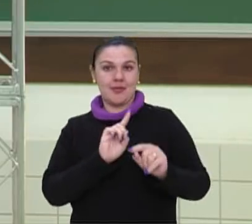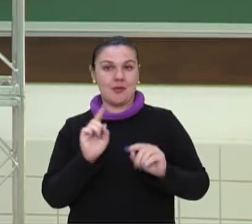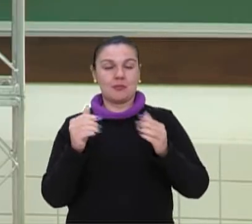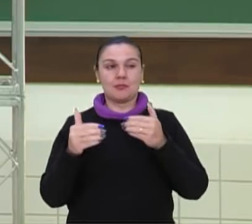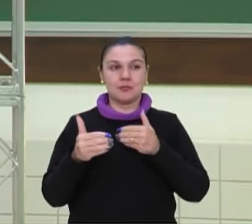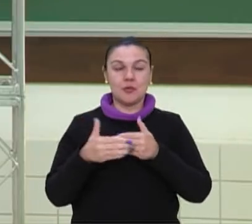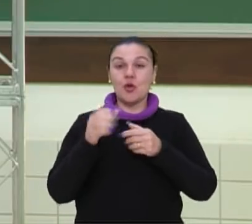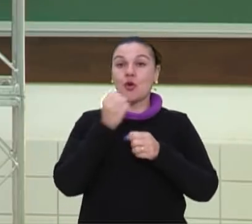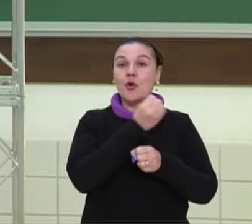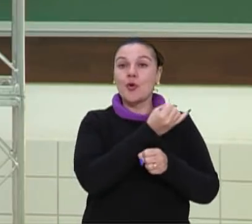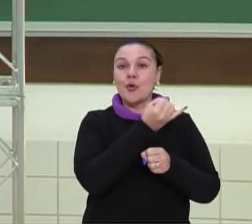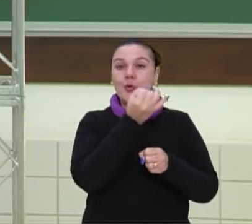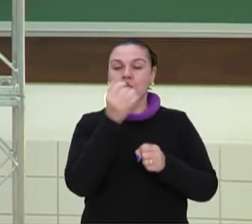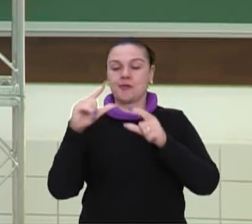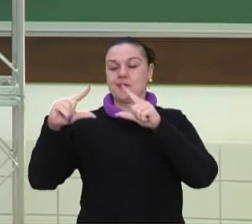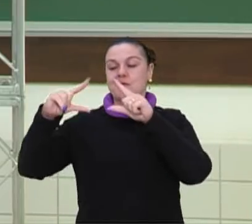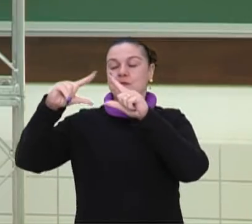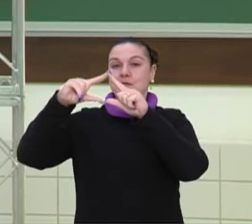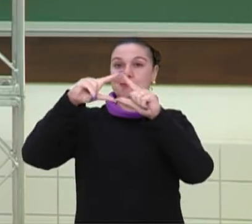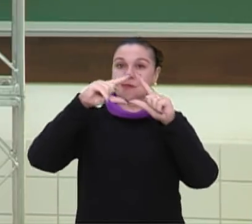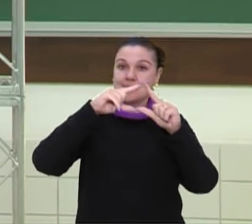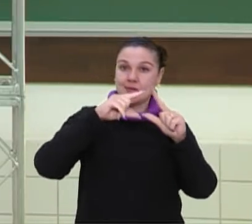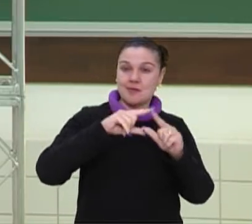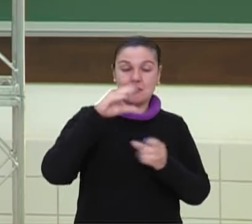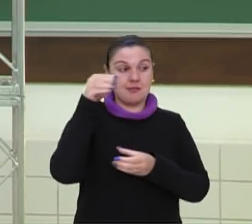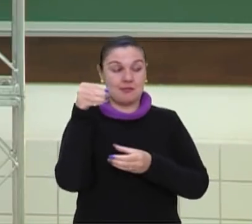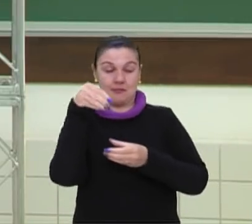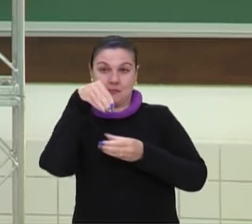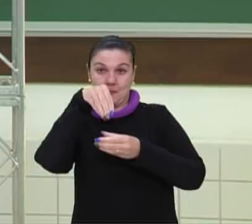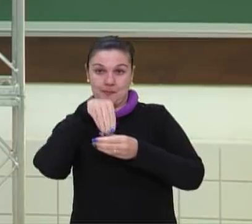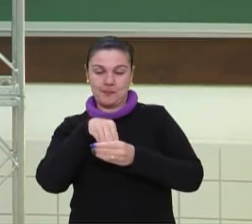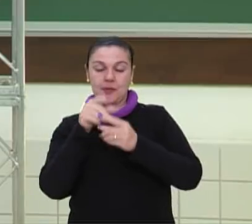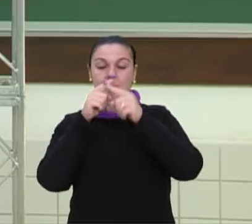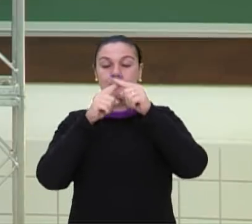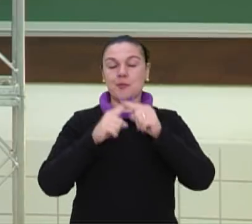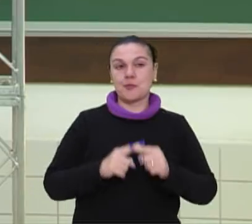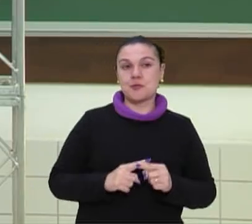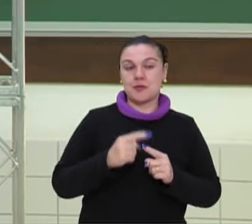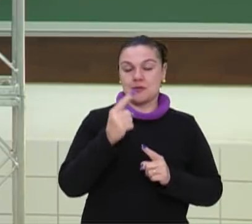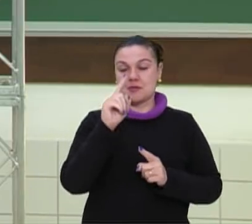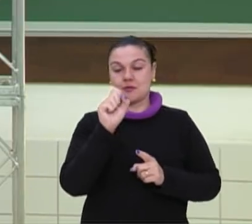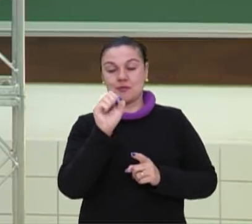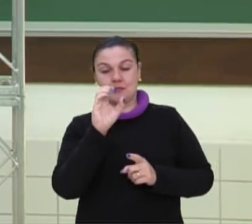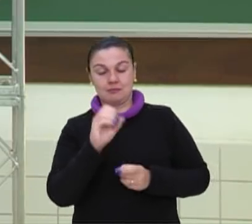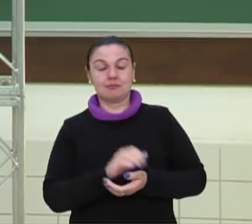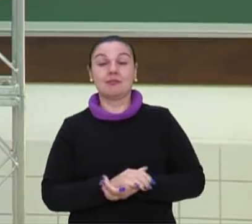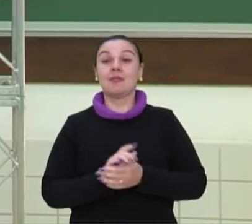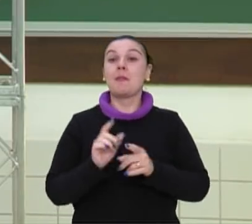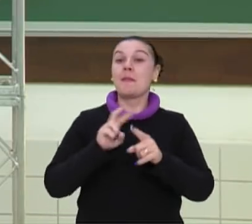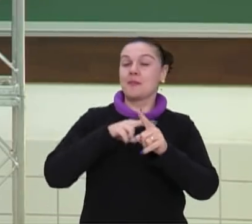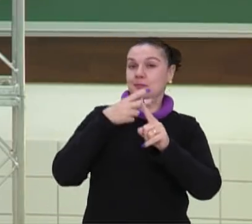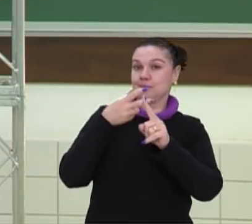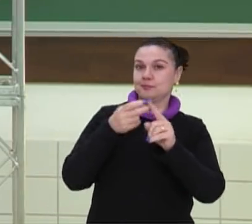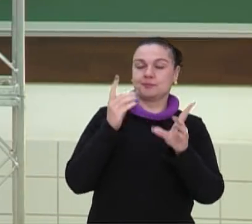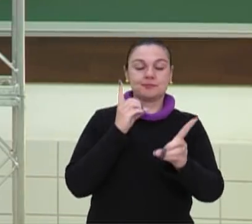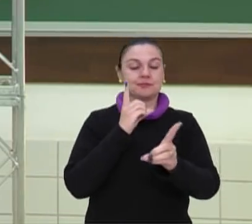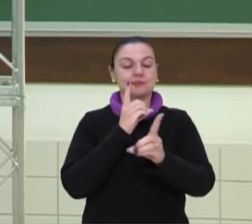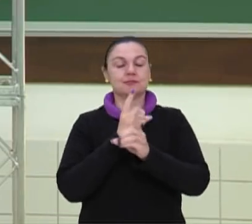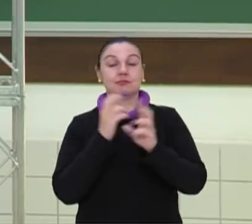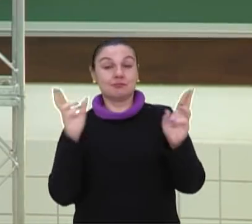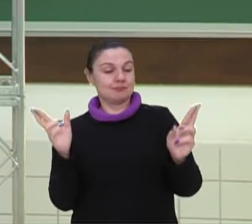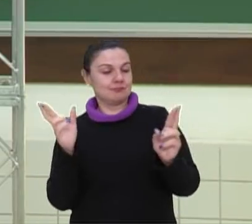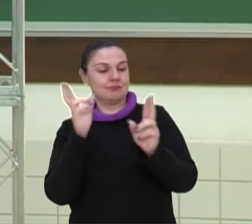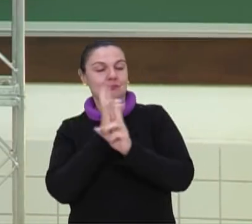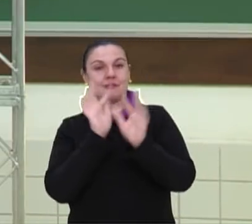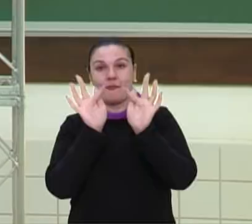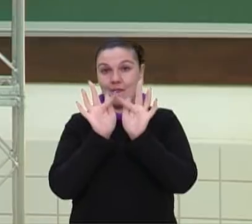né, contamos quantos triângulos tem esse polígono e multiplicamos por 180. Além disso, nós vimos a relação,